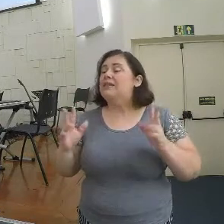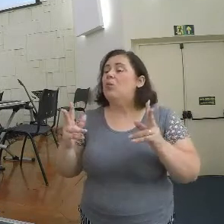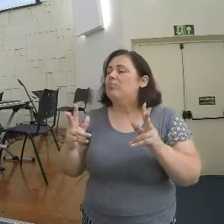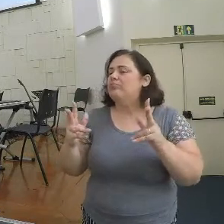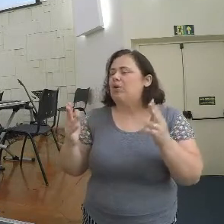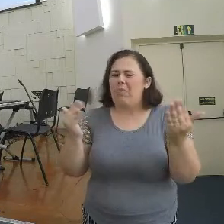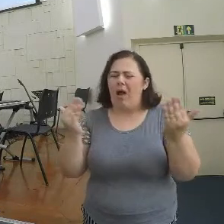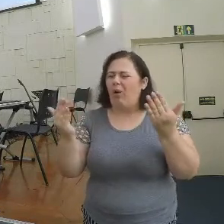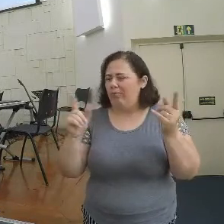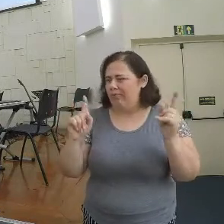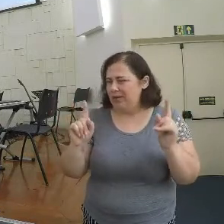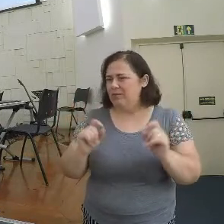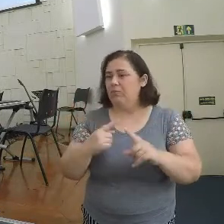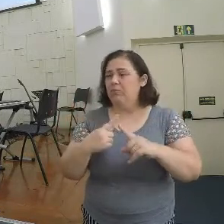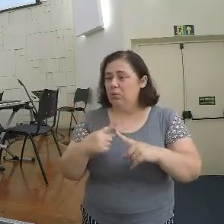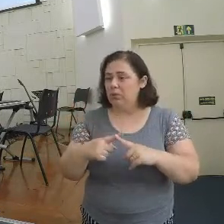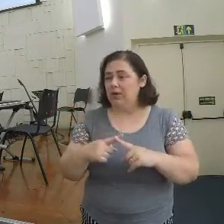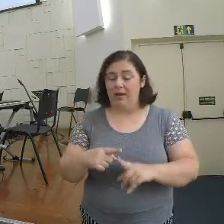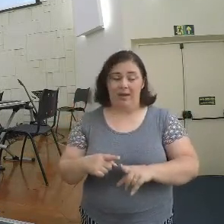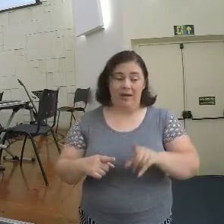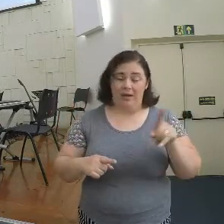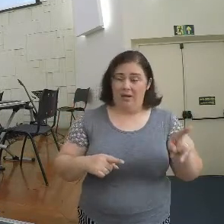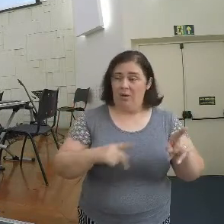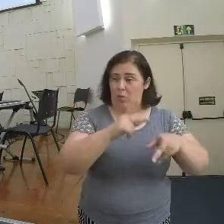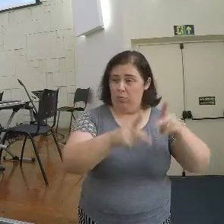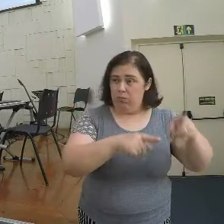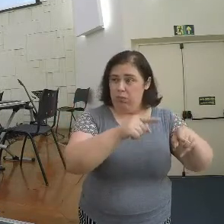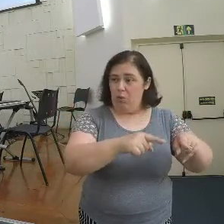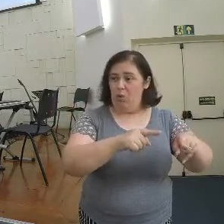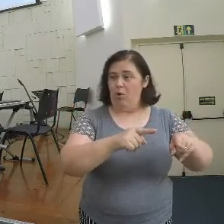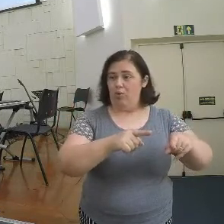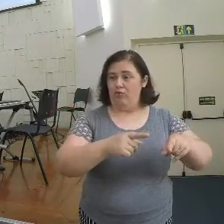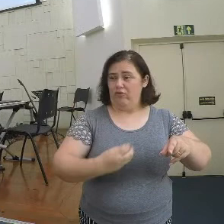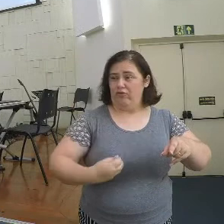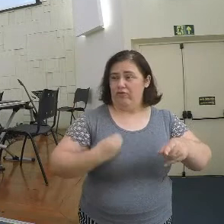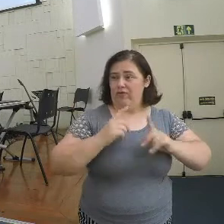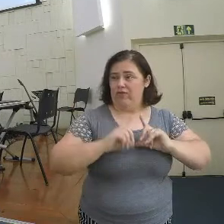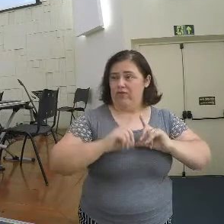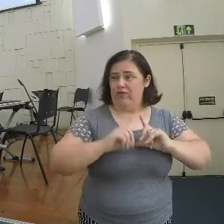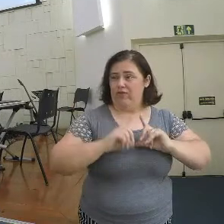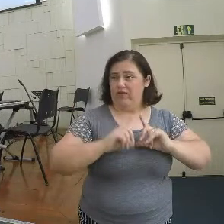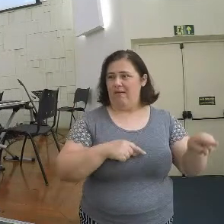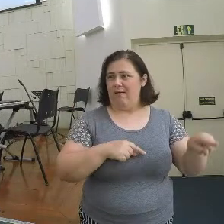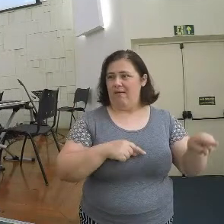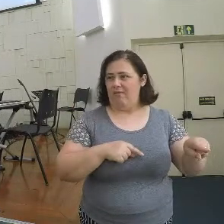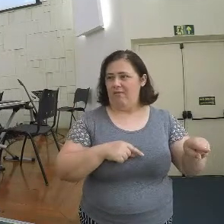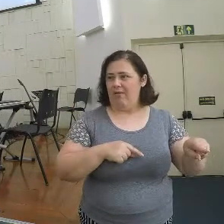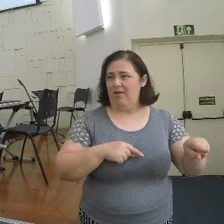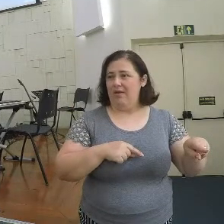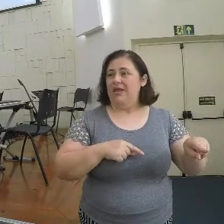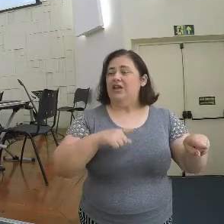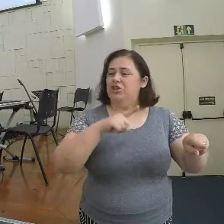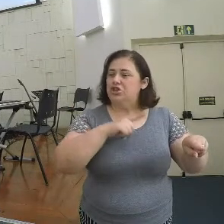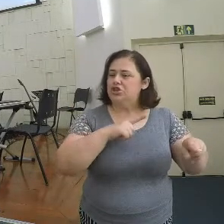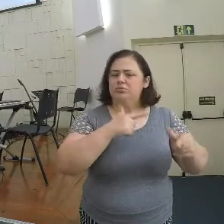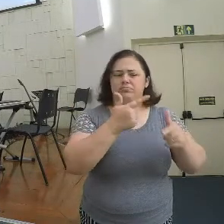a terra e os alimentos produzidos naquela terra. Vejam o versículo 2, quando diz: